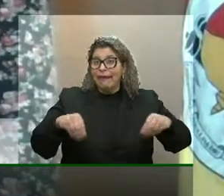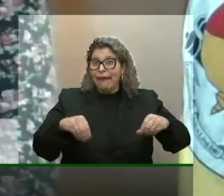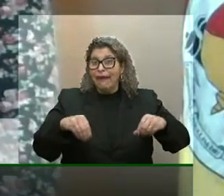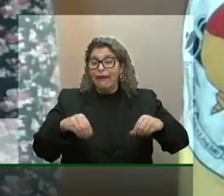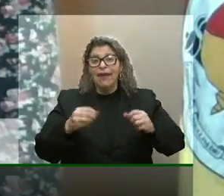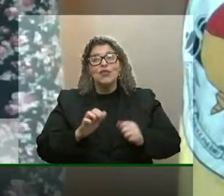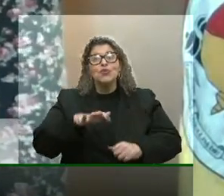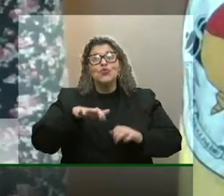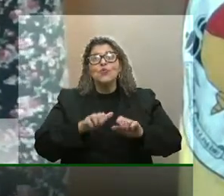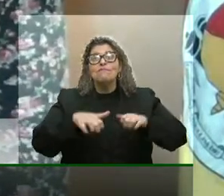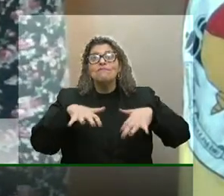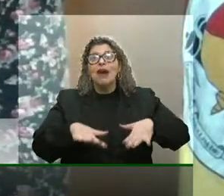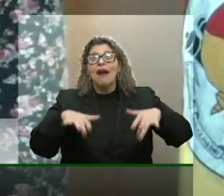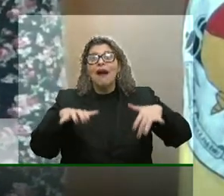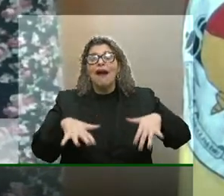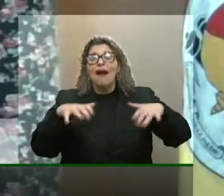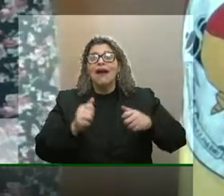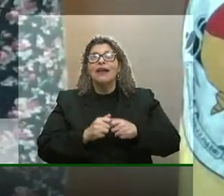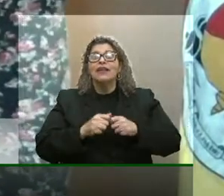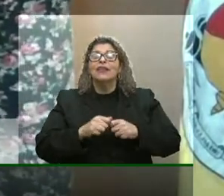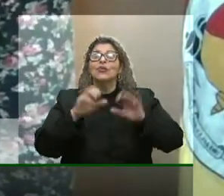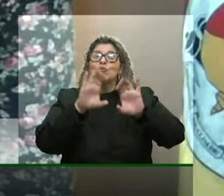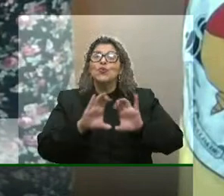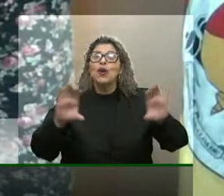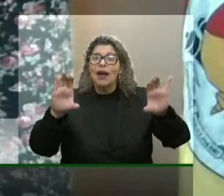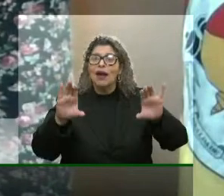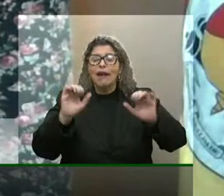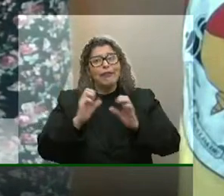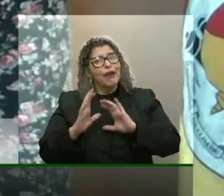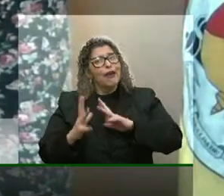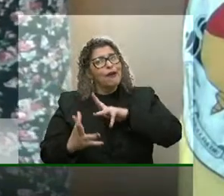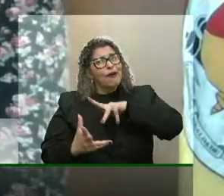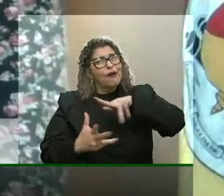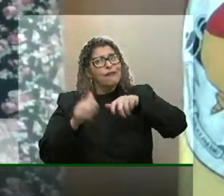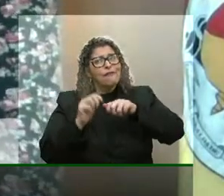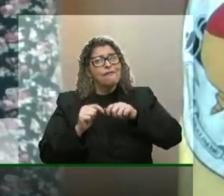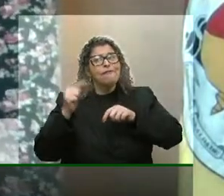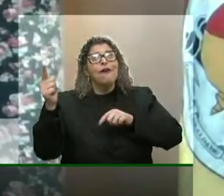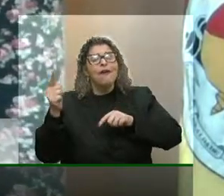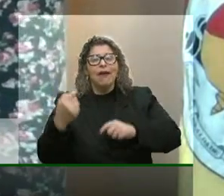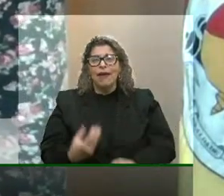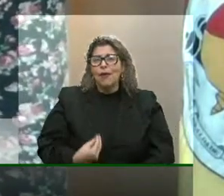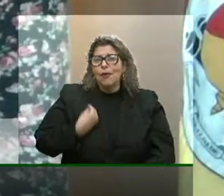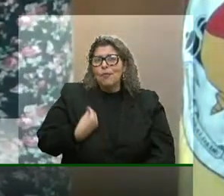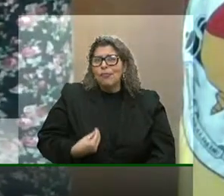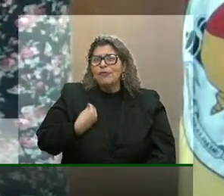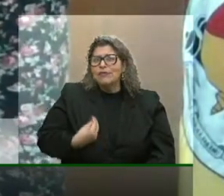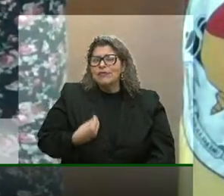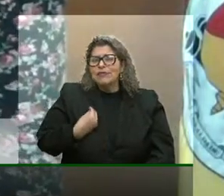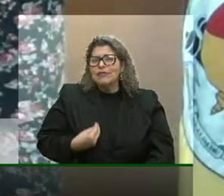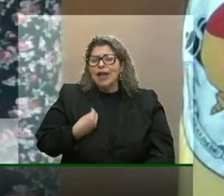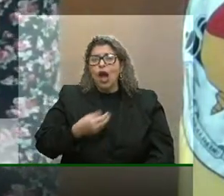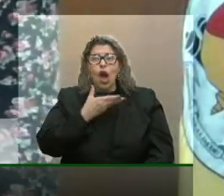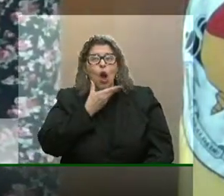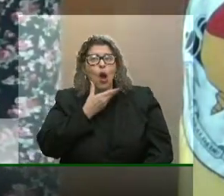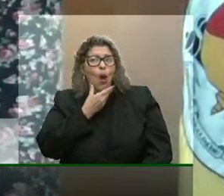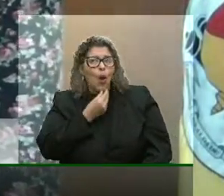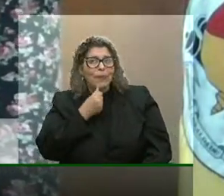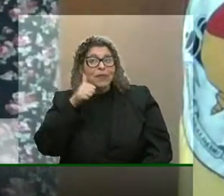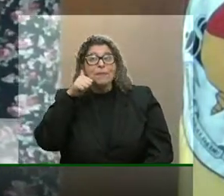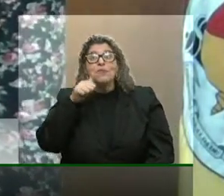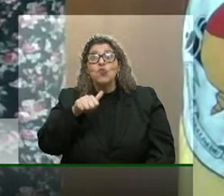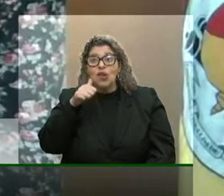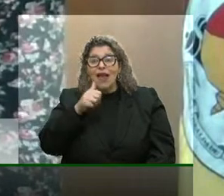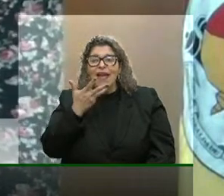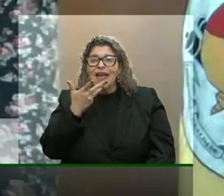ar, e mais recentemente até fora do nosso planeta. É no pulsar da vida que mulheres, homens